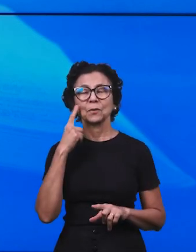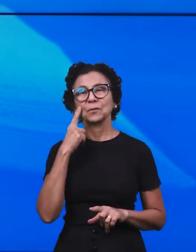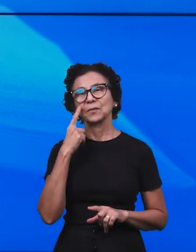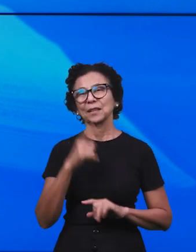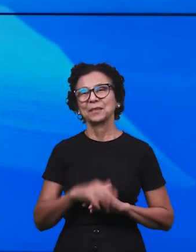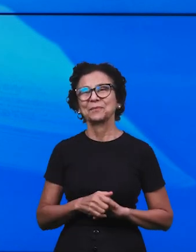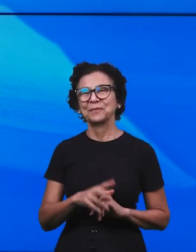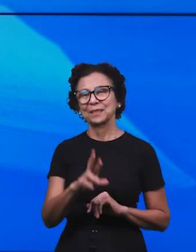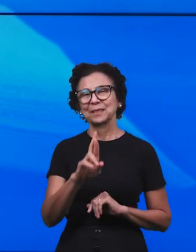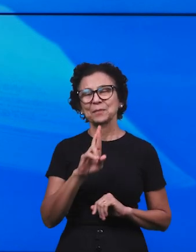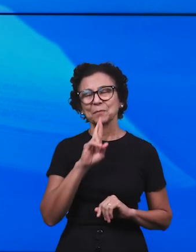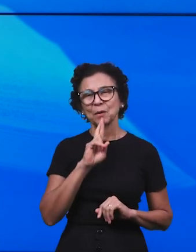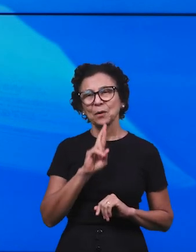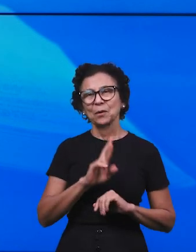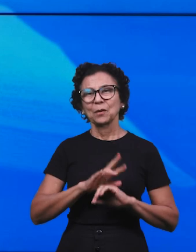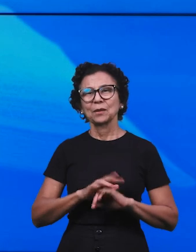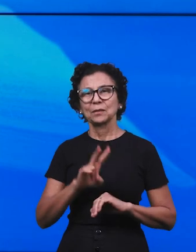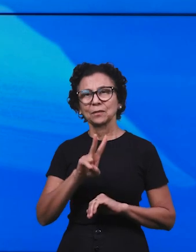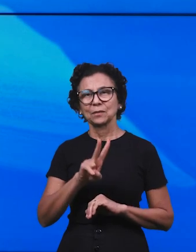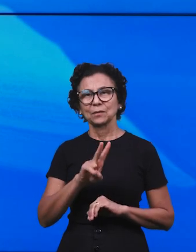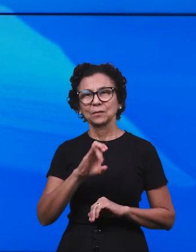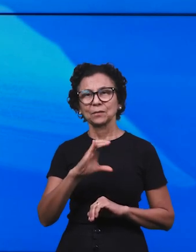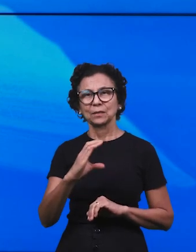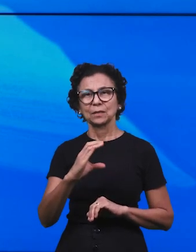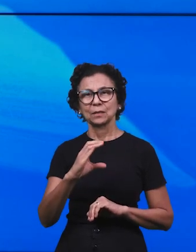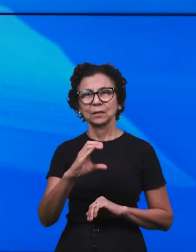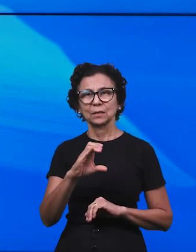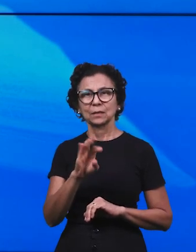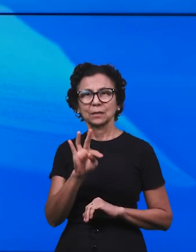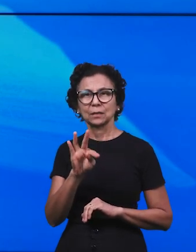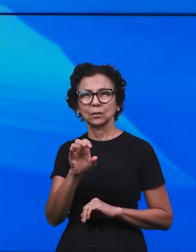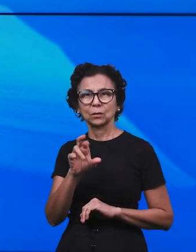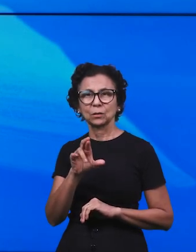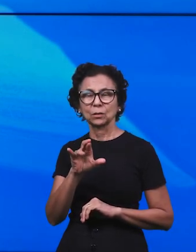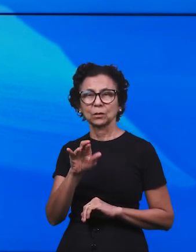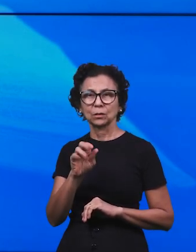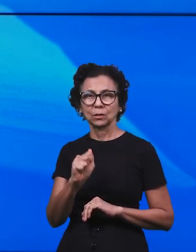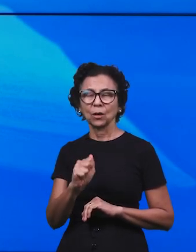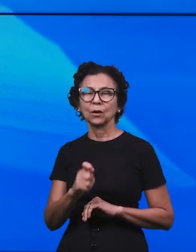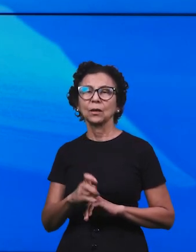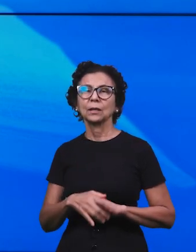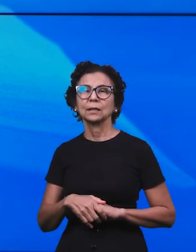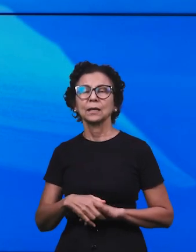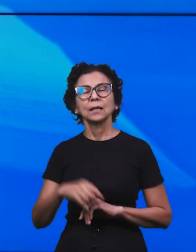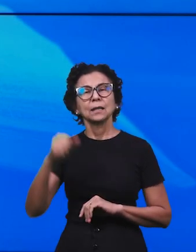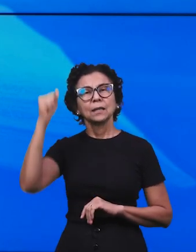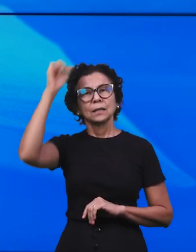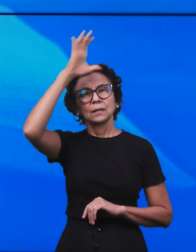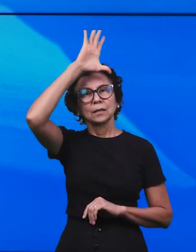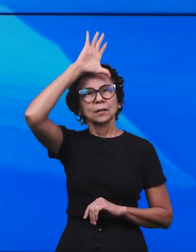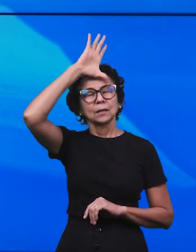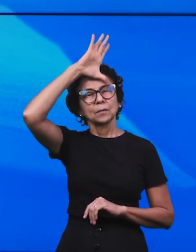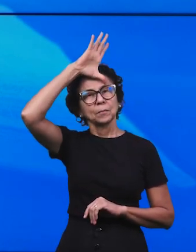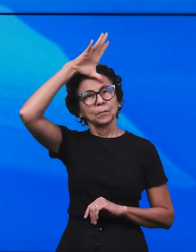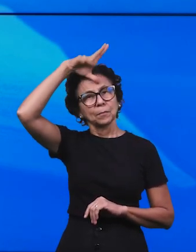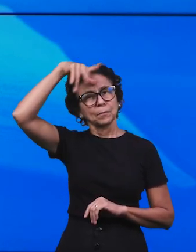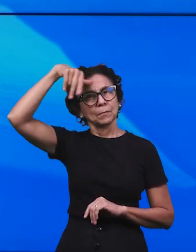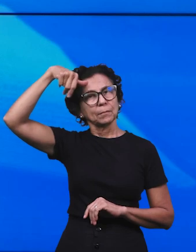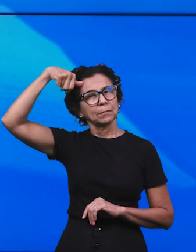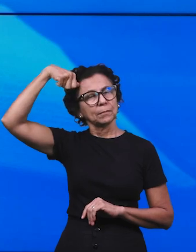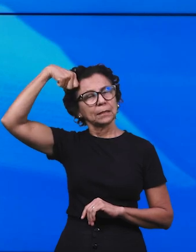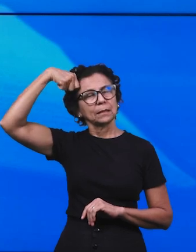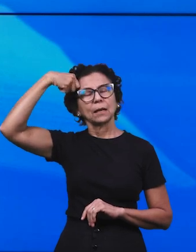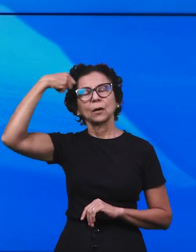Victoria Guedes. Ela é do grupo de jovens da nossa igreja em Manaus, no estado do Amazonas. Então vamos à letra